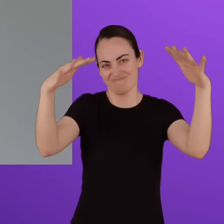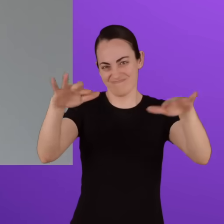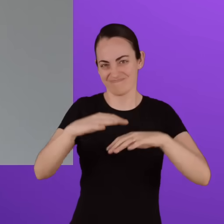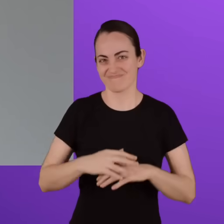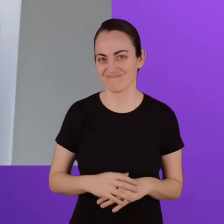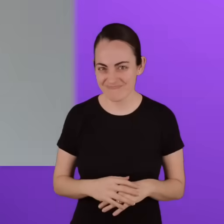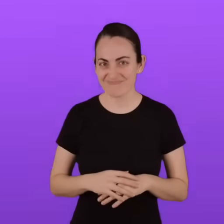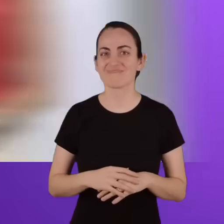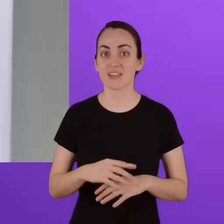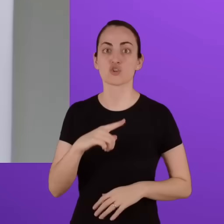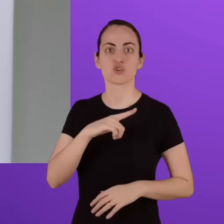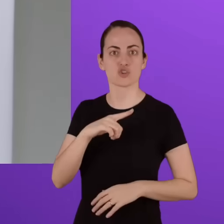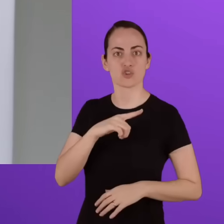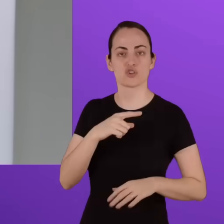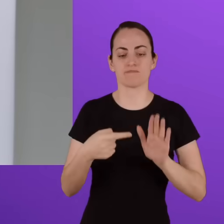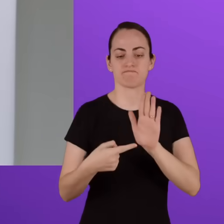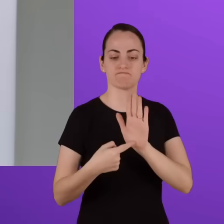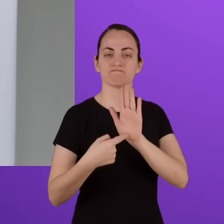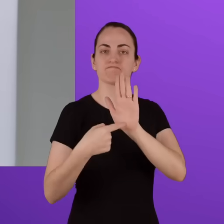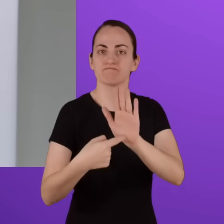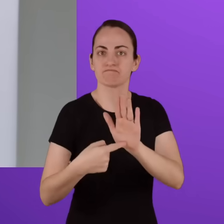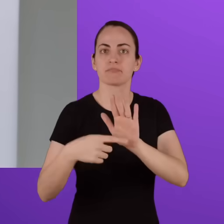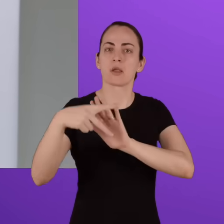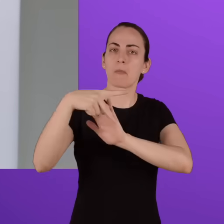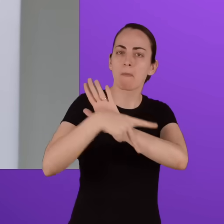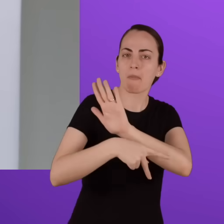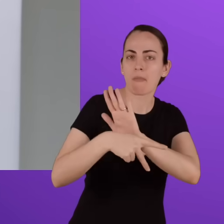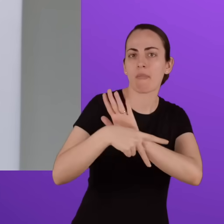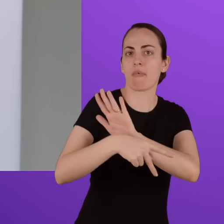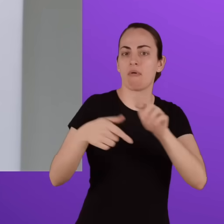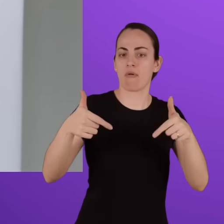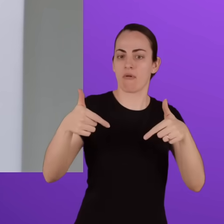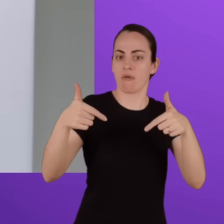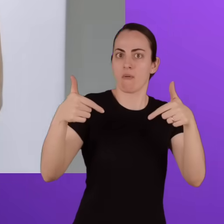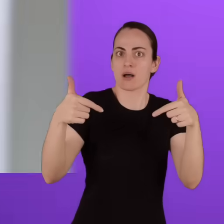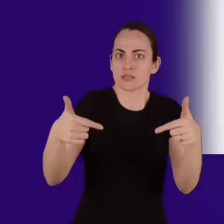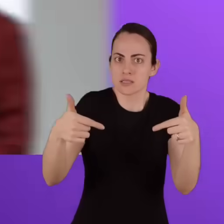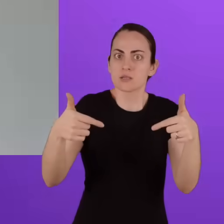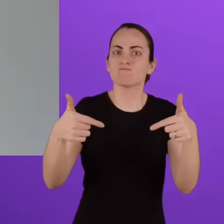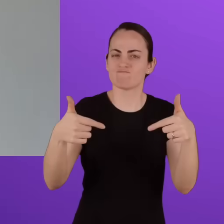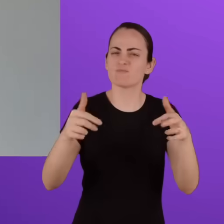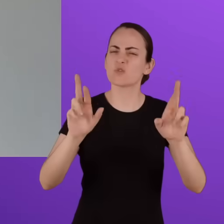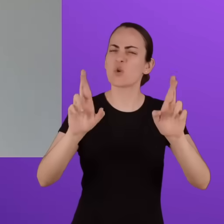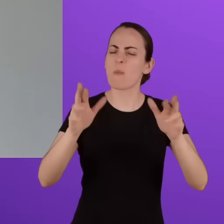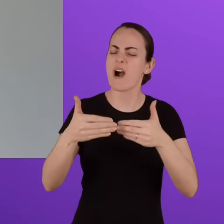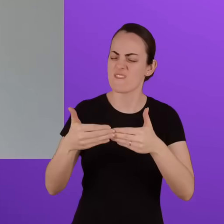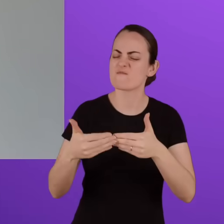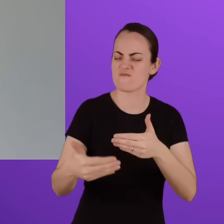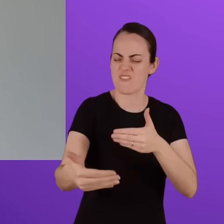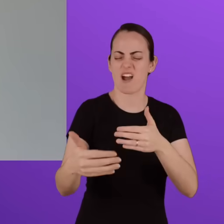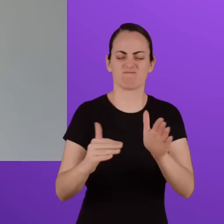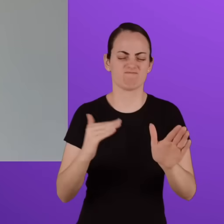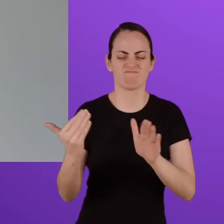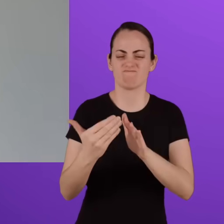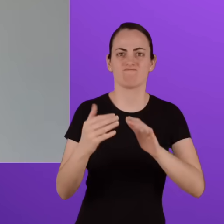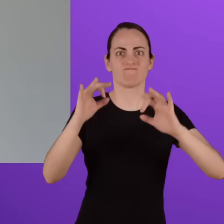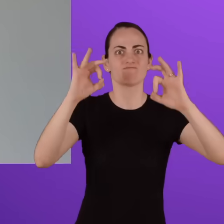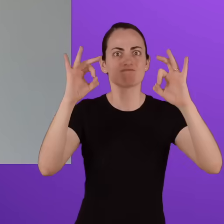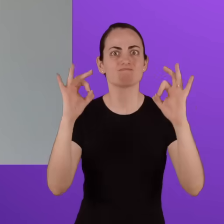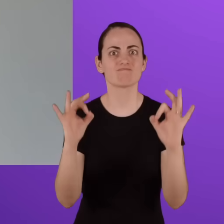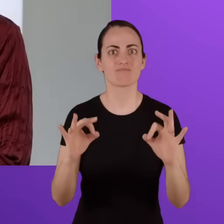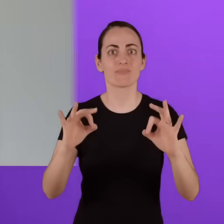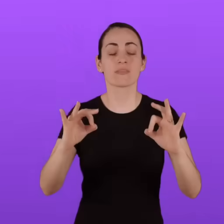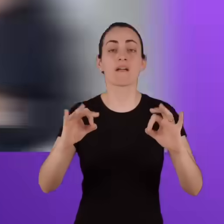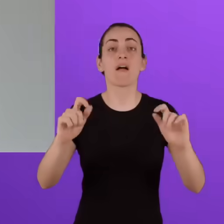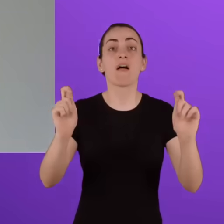contribuíram para impulsionar essa transformação. Esperamos que os planos de ação apresentados sejam apenas o primeiro passo, que as suas